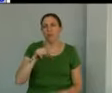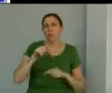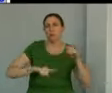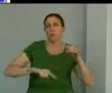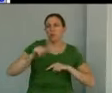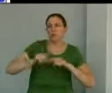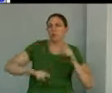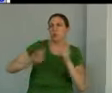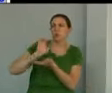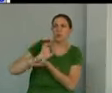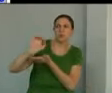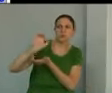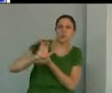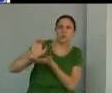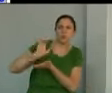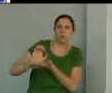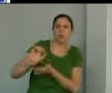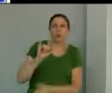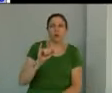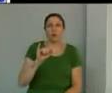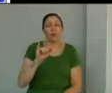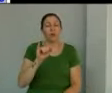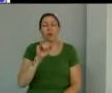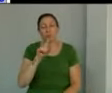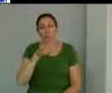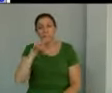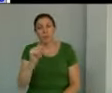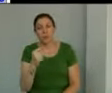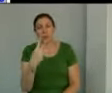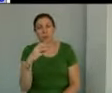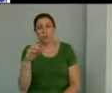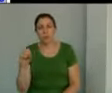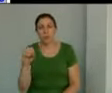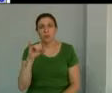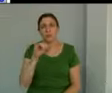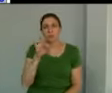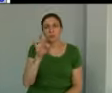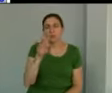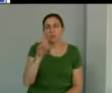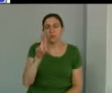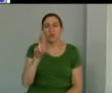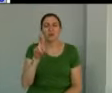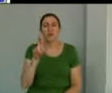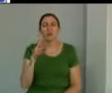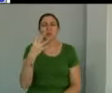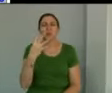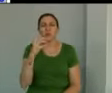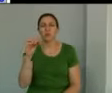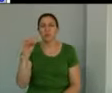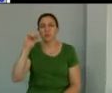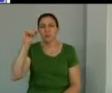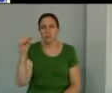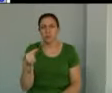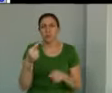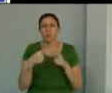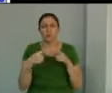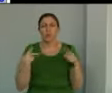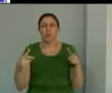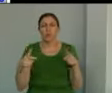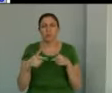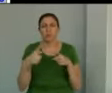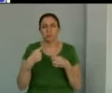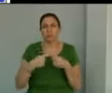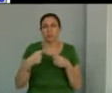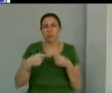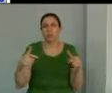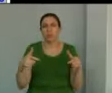União paga, 1 milhão e 400, e o ITR 100 mil. Aqui a ITR é uma arrecadação bem baixa aqui no município. Tá? Até porque a área do município é pequena, então não tem muito